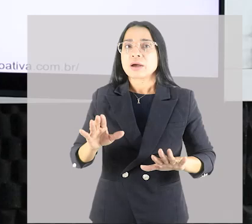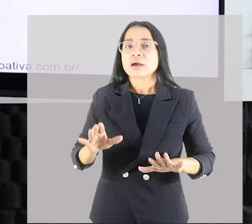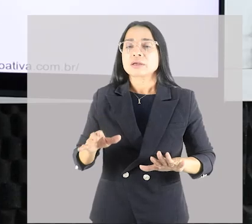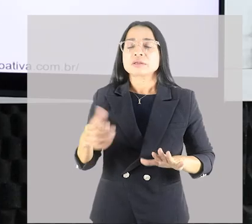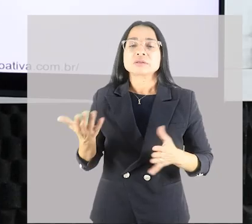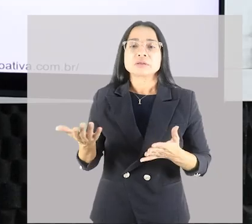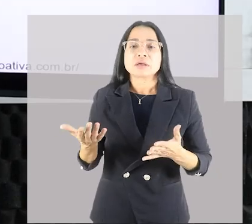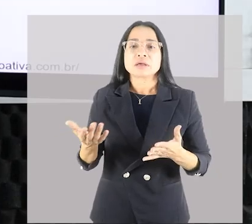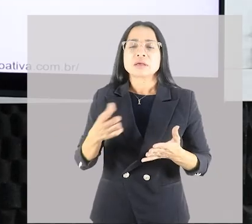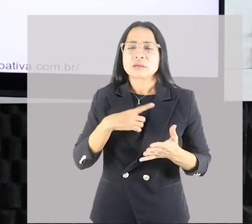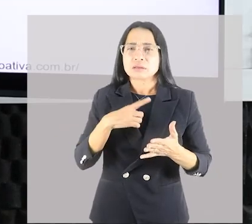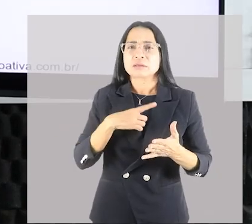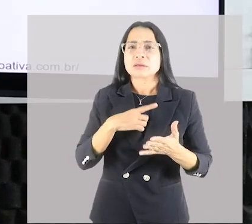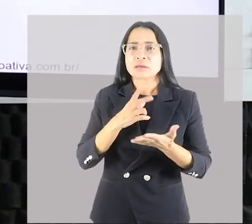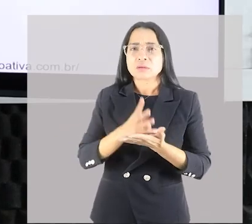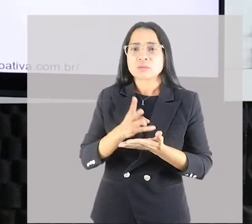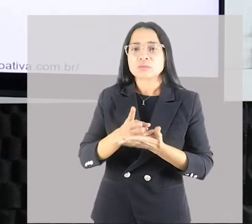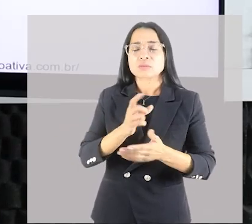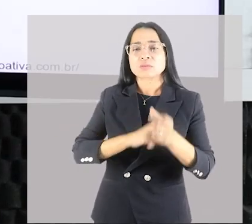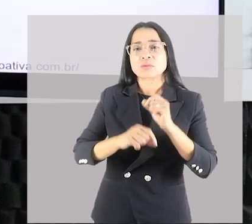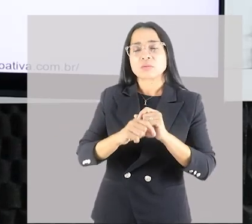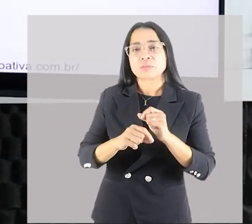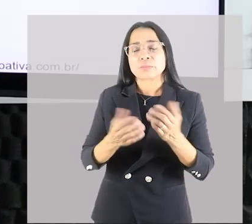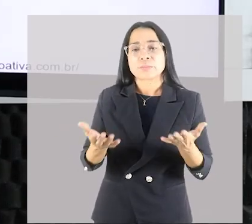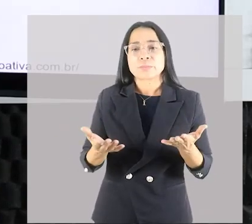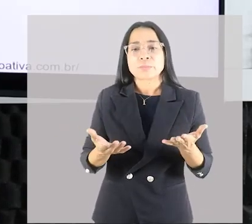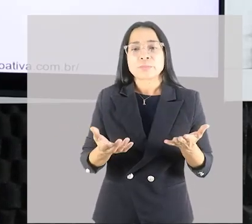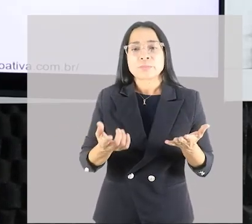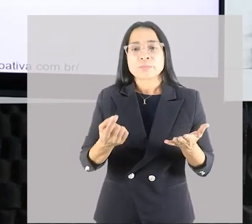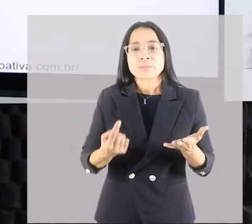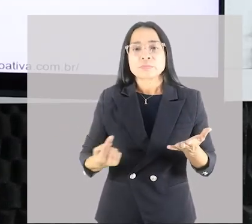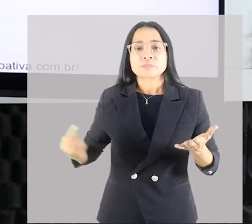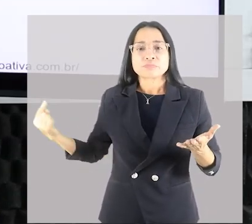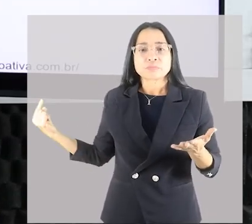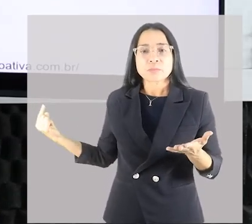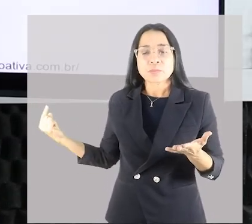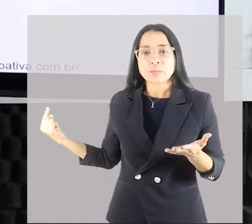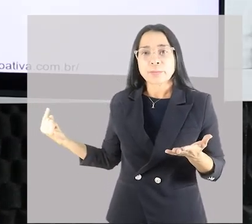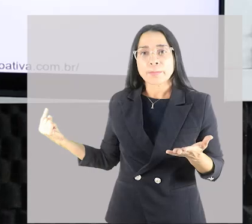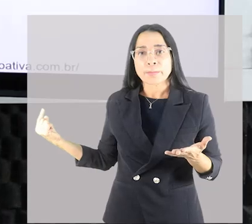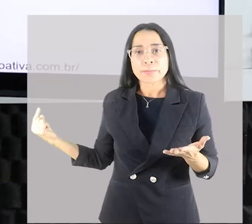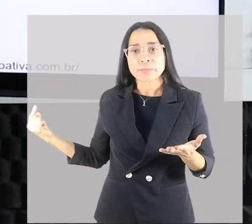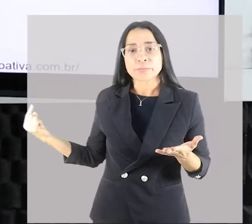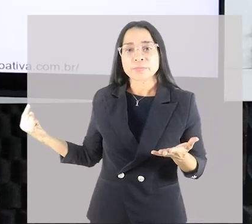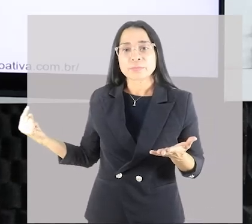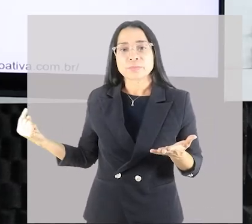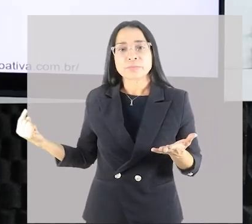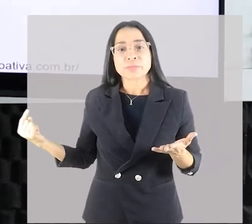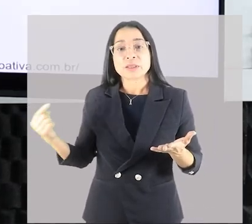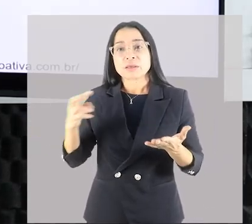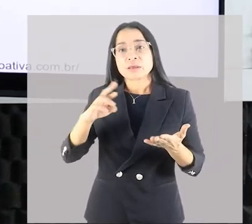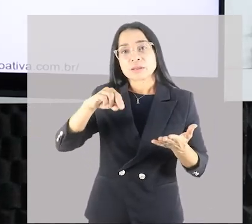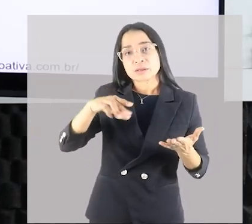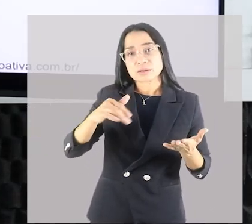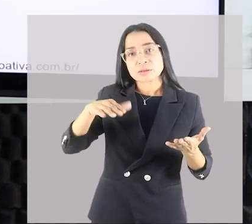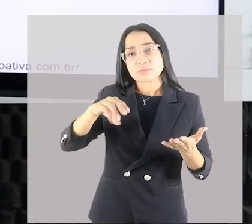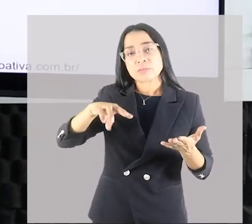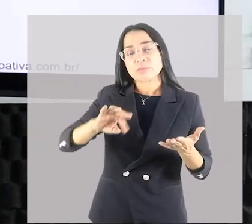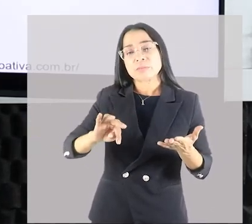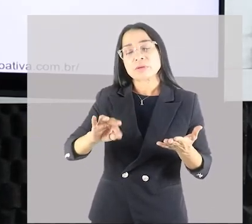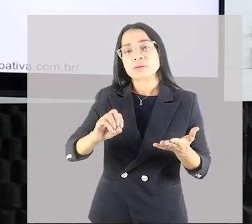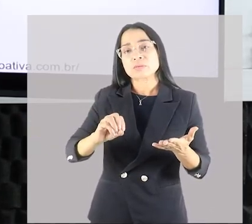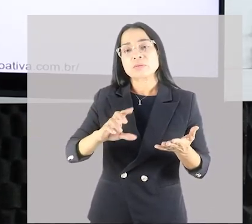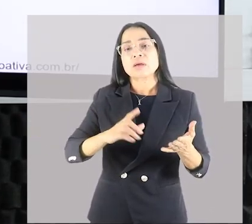dança conseguiu sobreviver a esse período. E aí o Renascimento, ele é um período onde